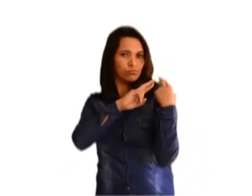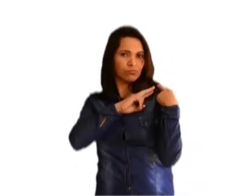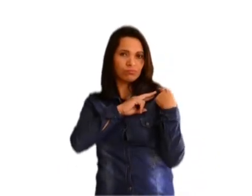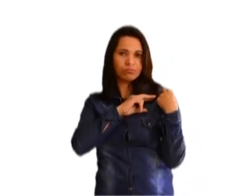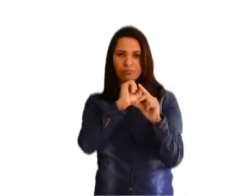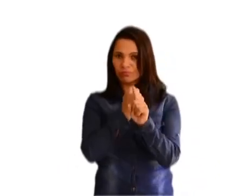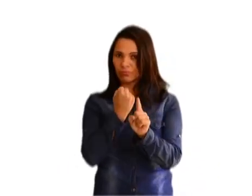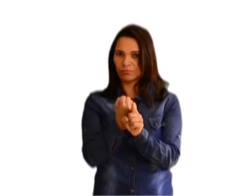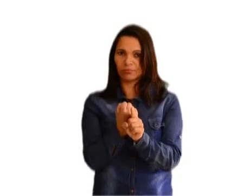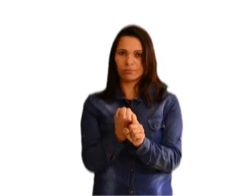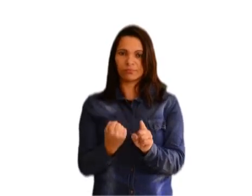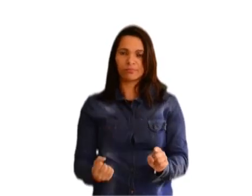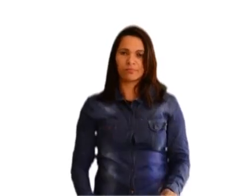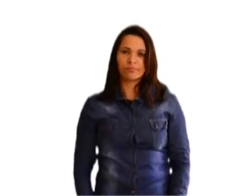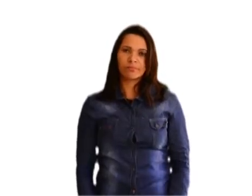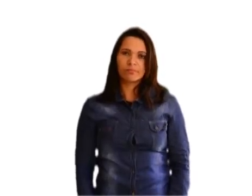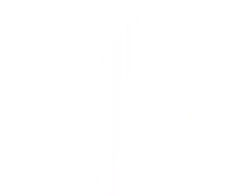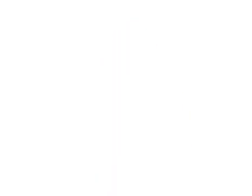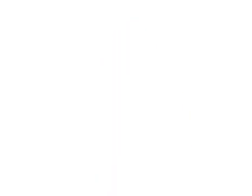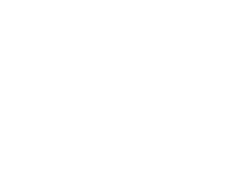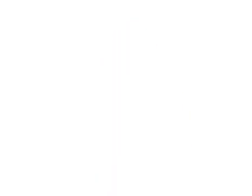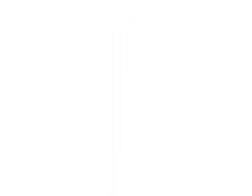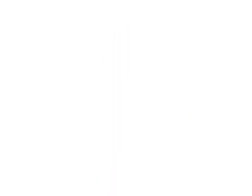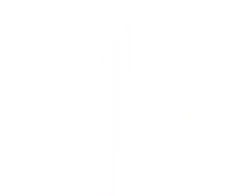Choça trabalho e responsabilidade social